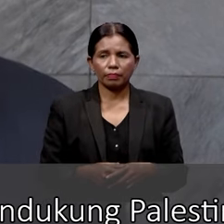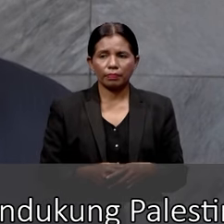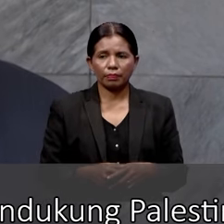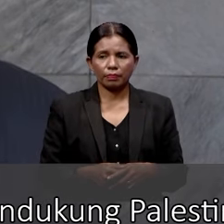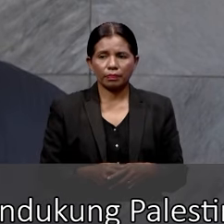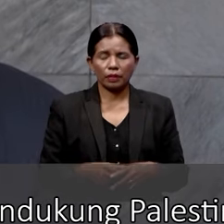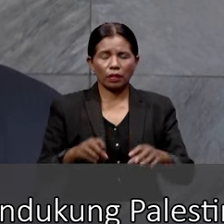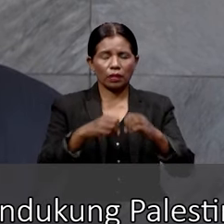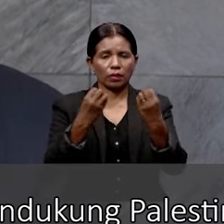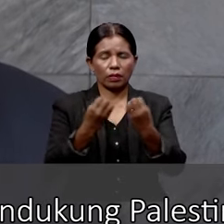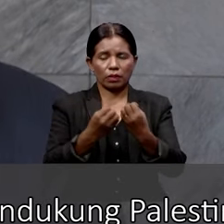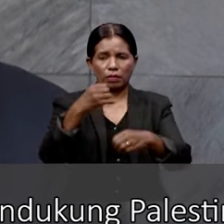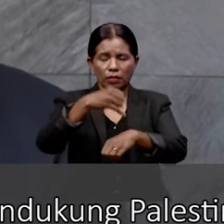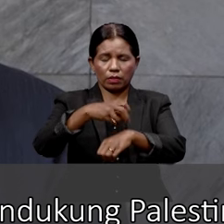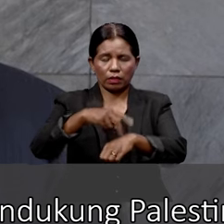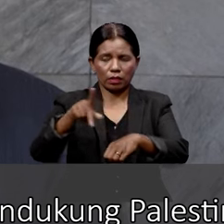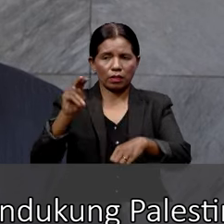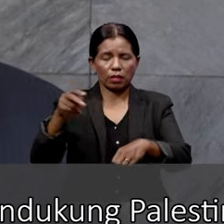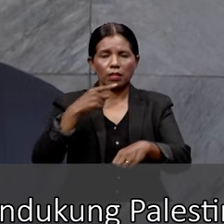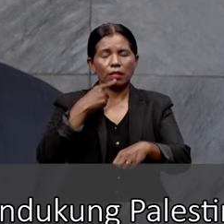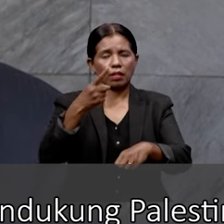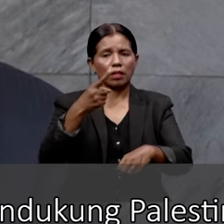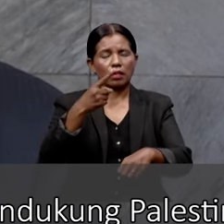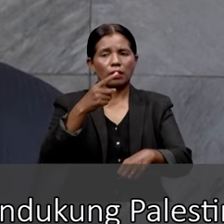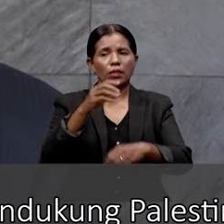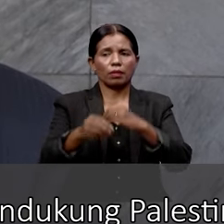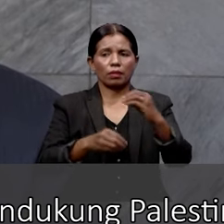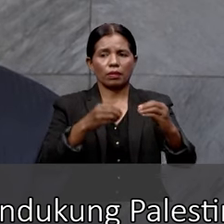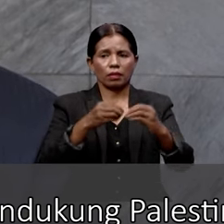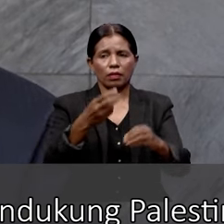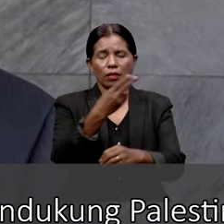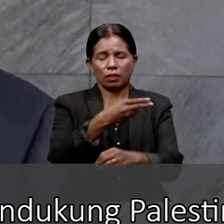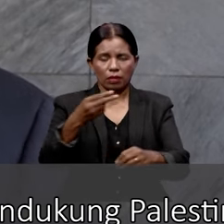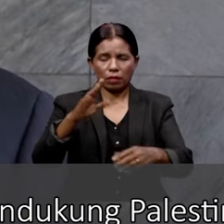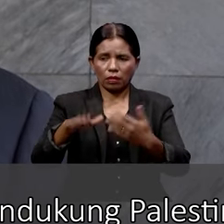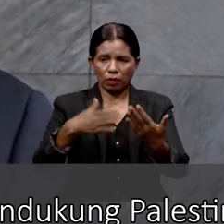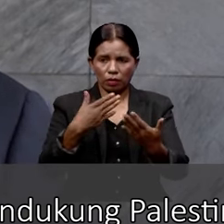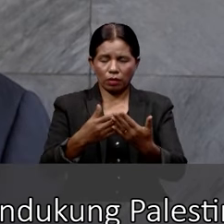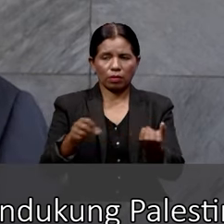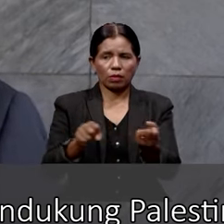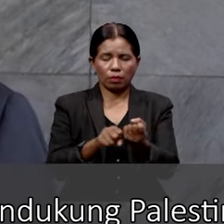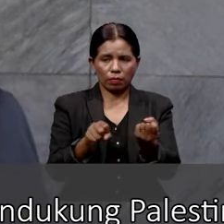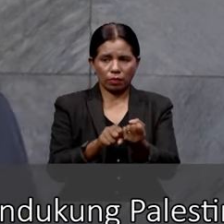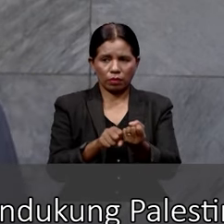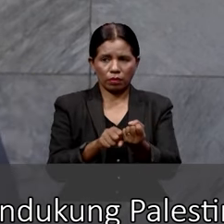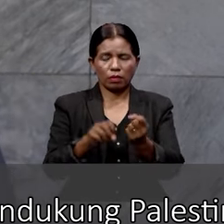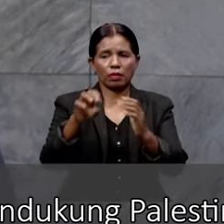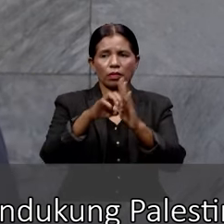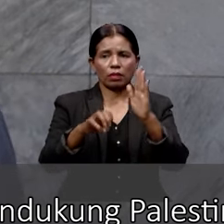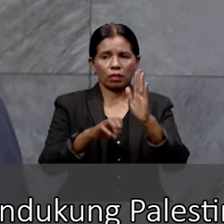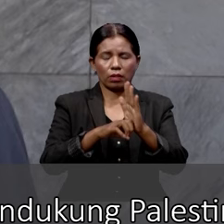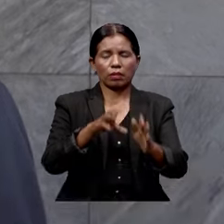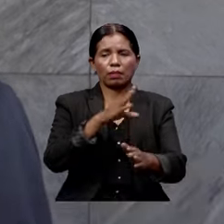vai relações internacionais, nem tem ali uma que Indonésia toma, apoia o Estado